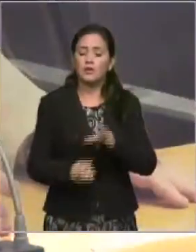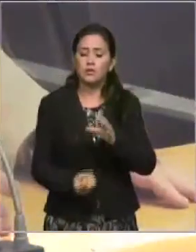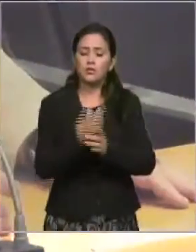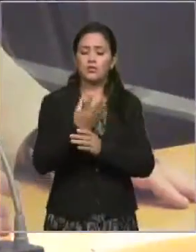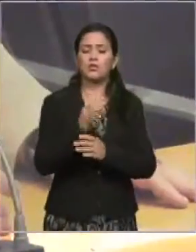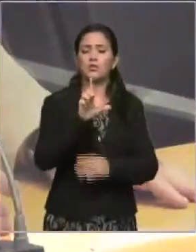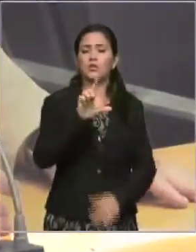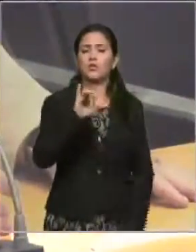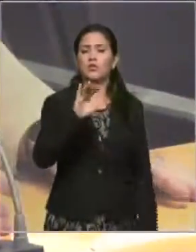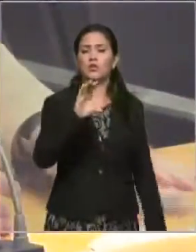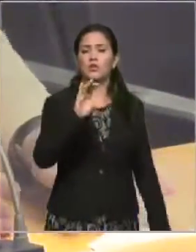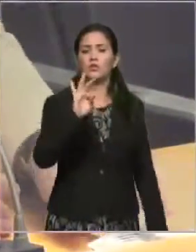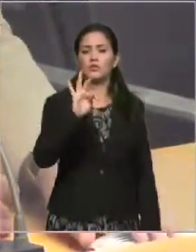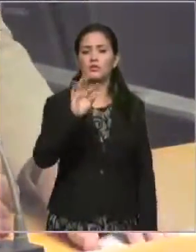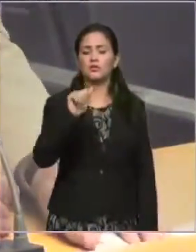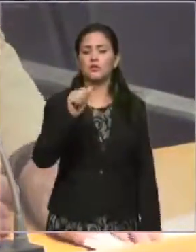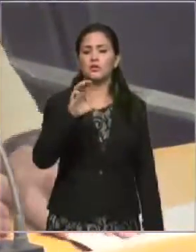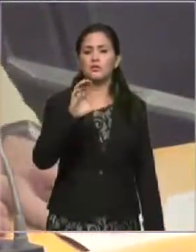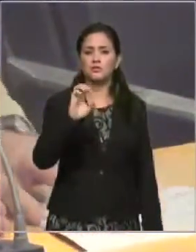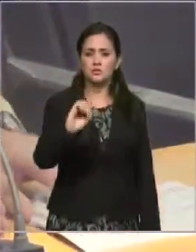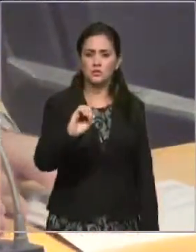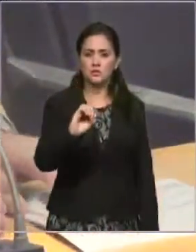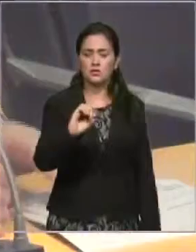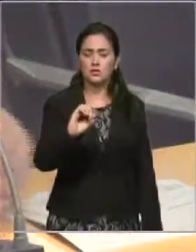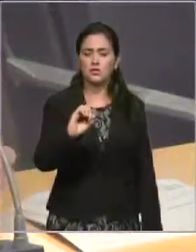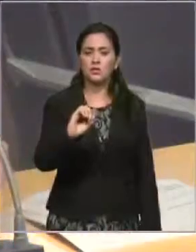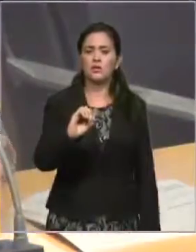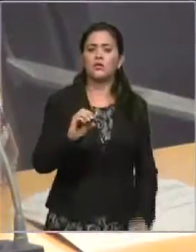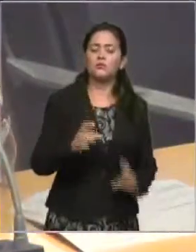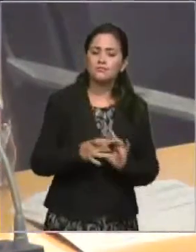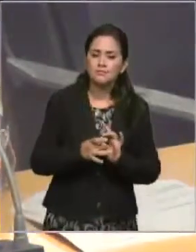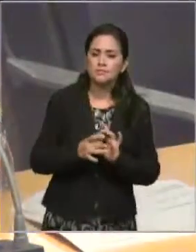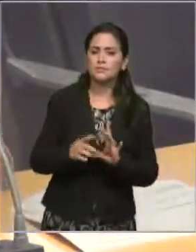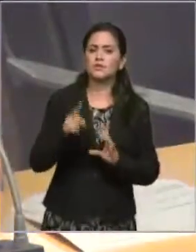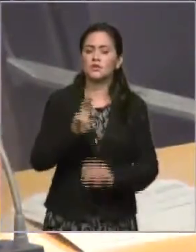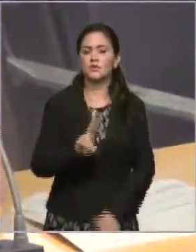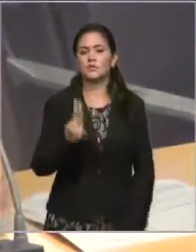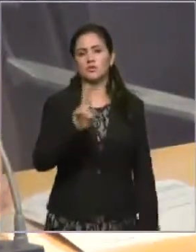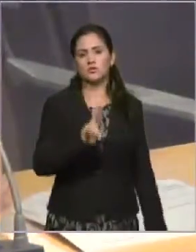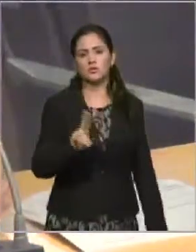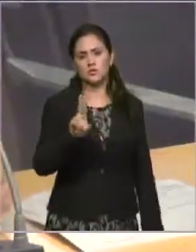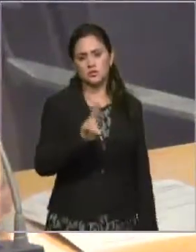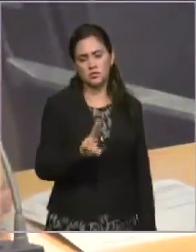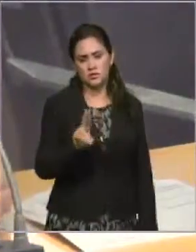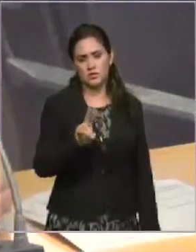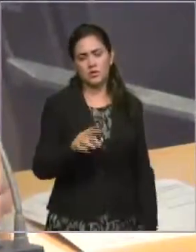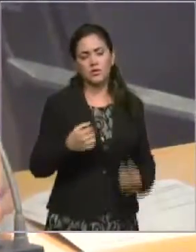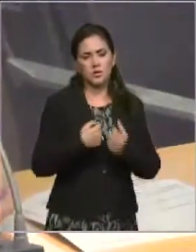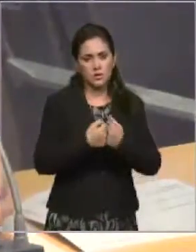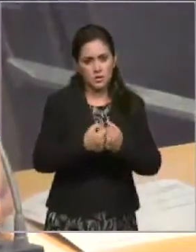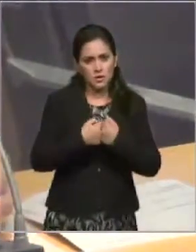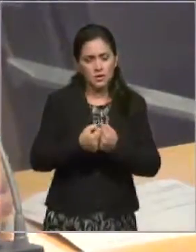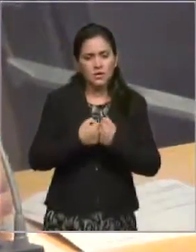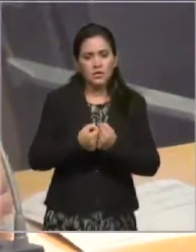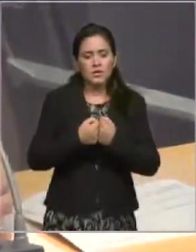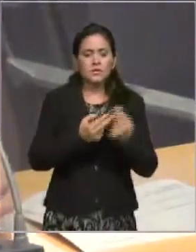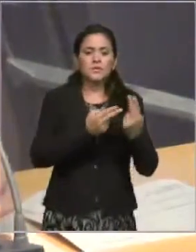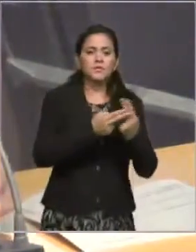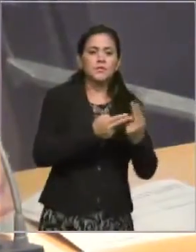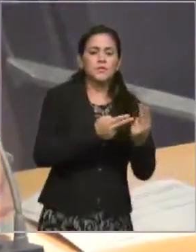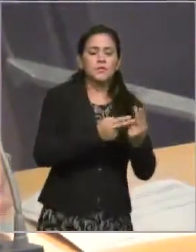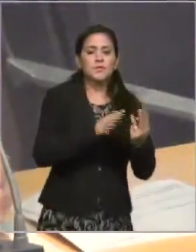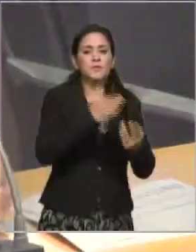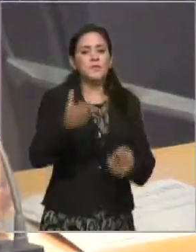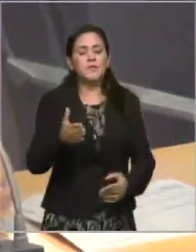garante aos usuários daquelas linhas de transportes entre Timon e